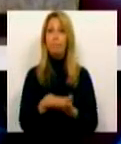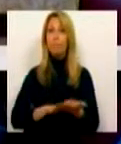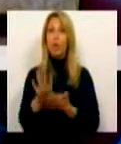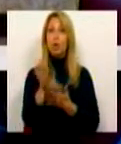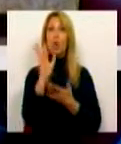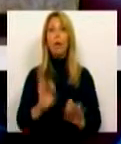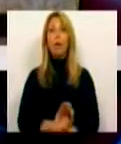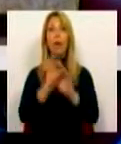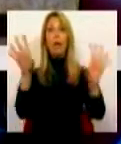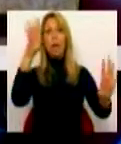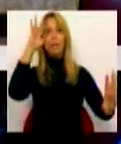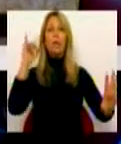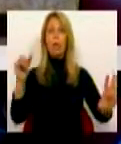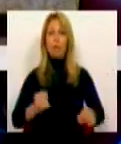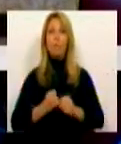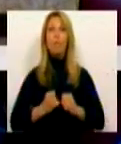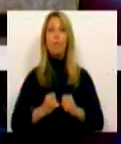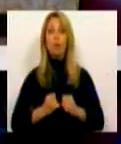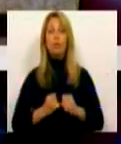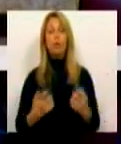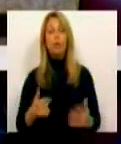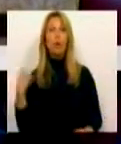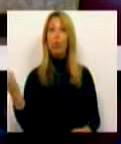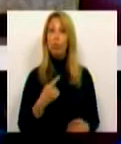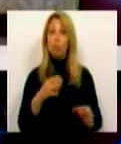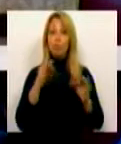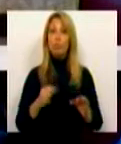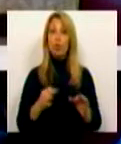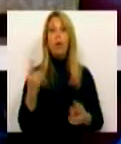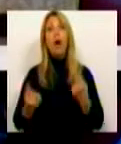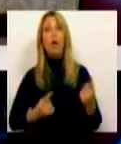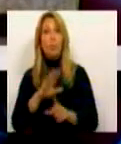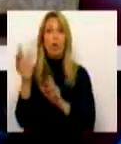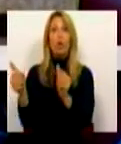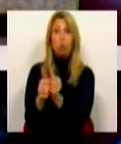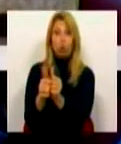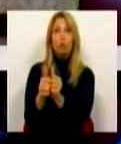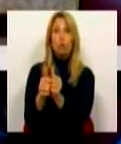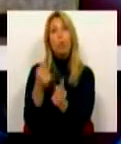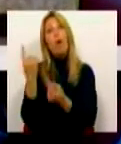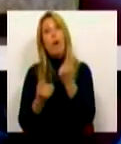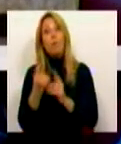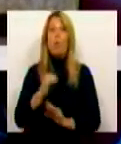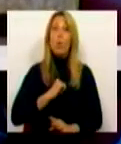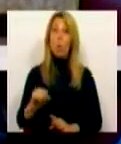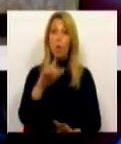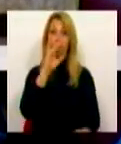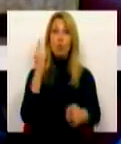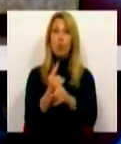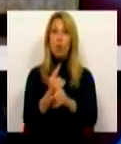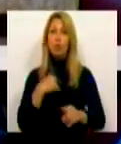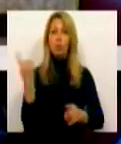e convicções fortes. Todos estiveram alguma vez ao lado dele e contra ele. Ao mesmo tempo,